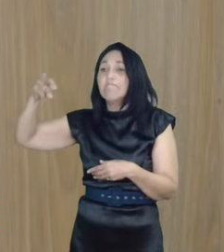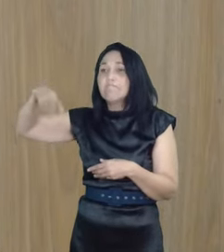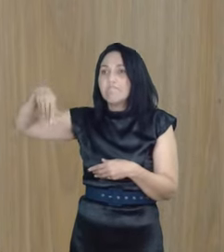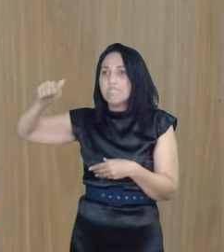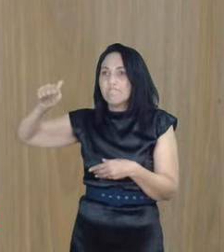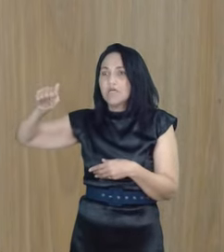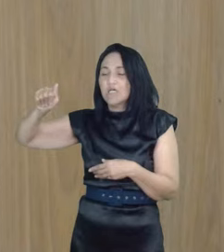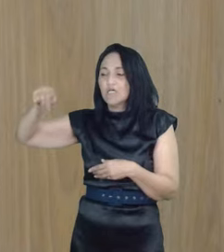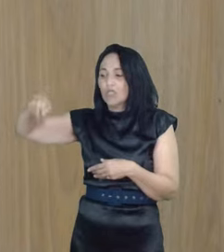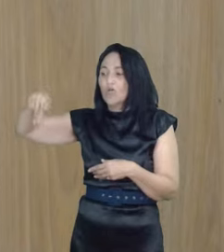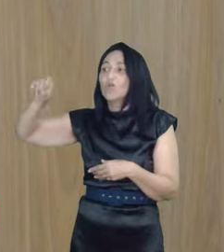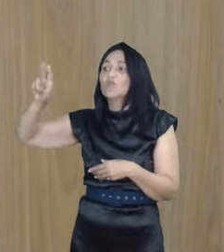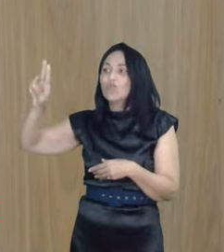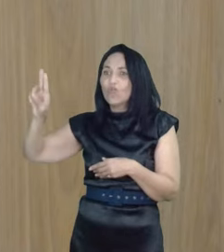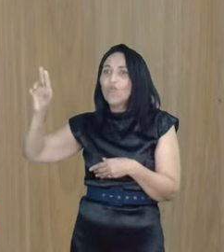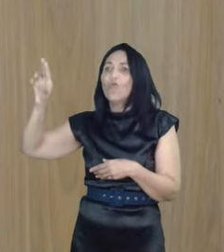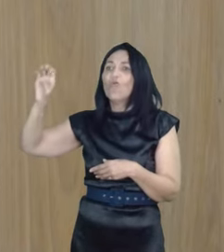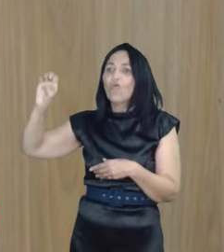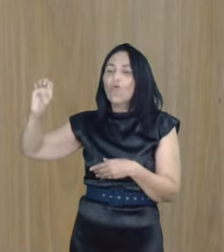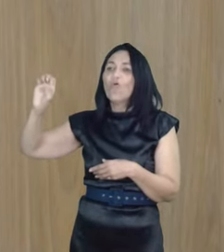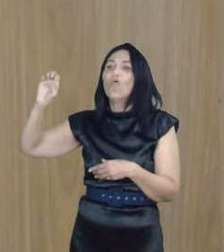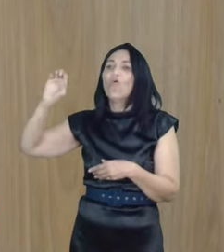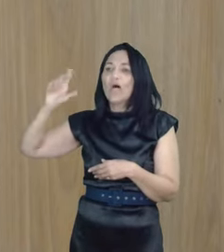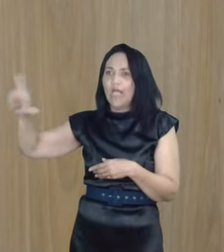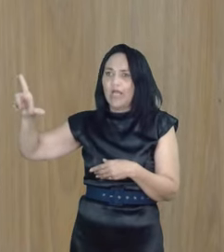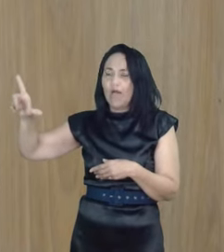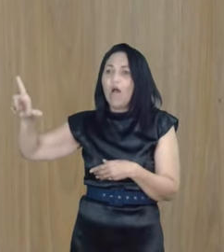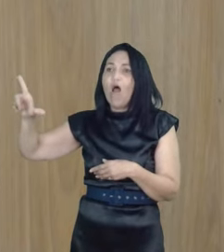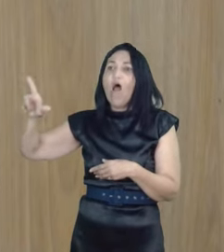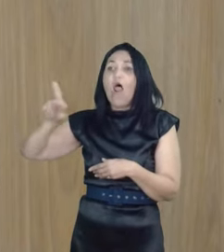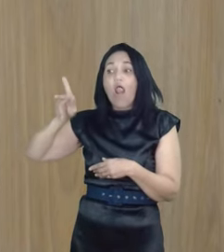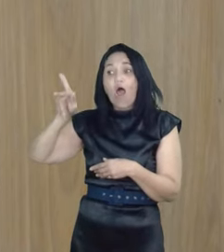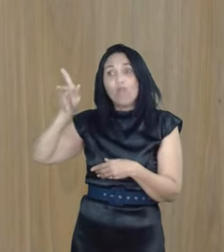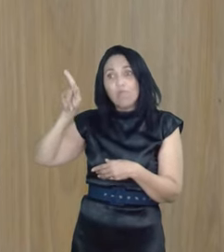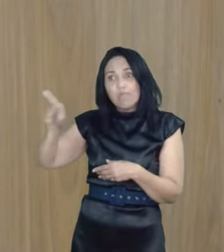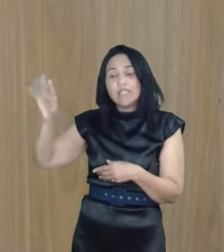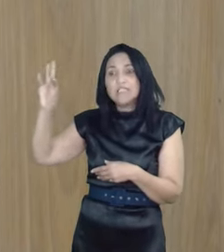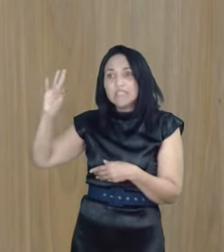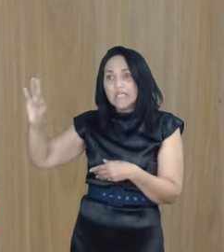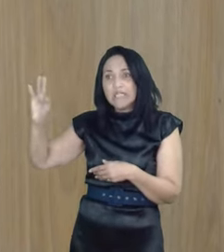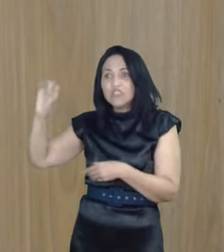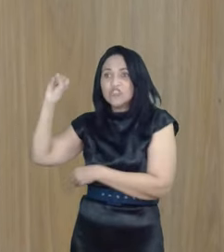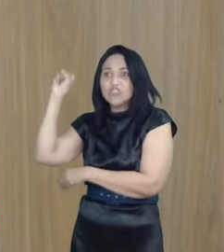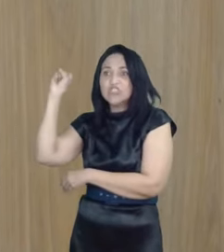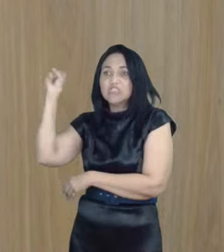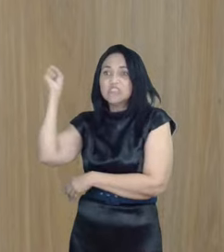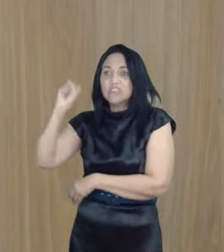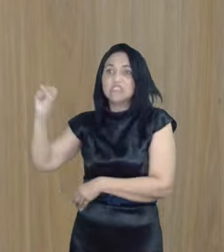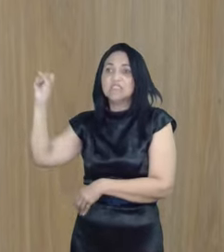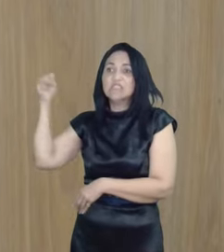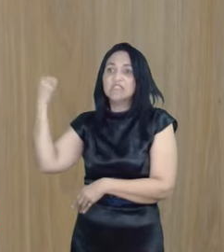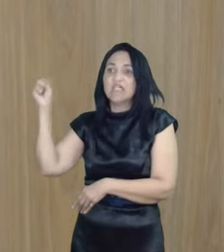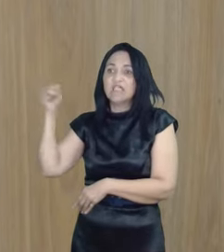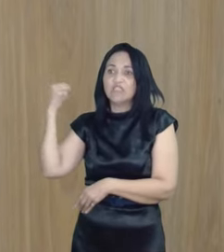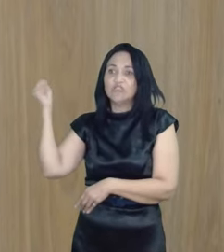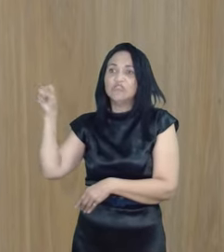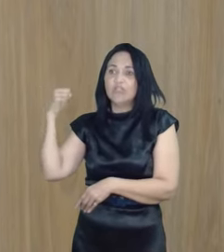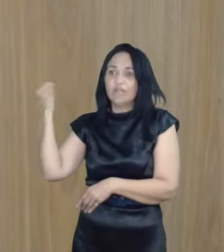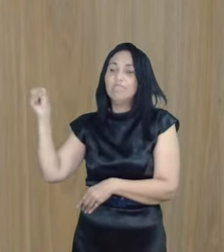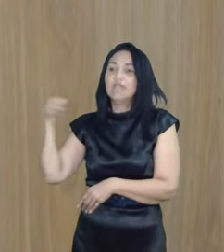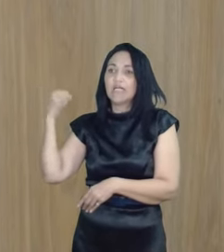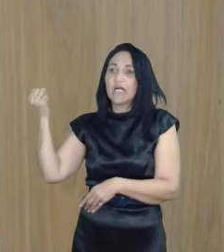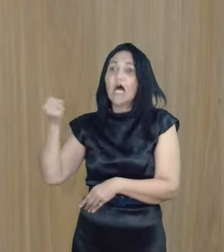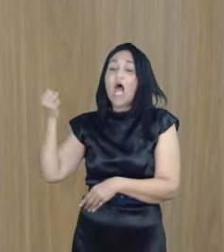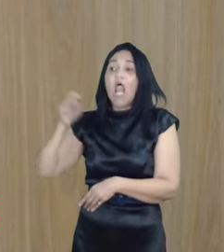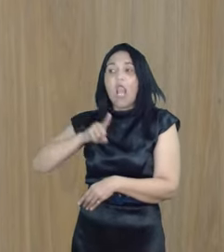Carvalho, lá de Aracaju, ele que é filiado ao PT de Sergipe. Samuel Félix, bom dia para você. Paulo Roberto Carneiro, de Contagem,